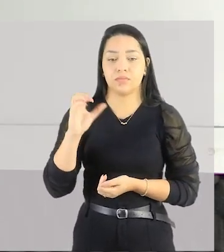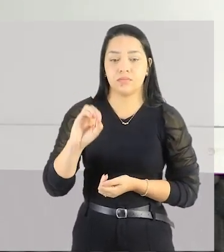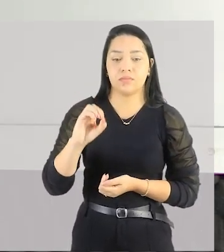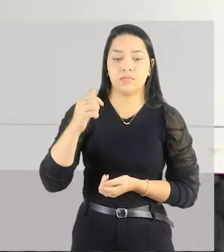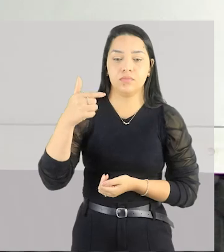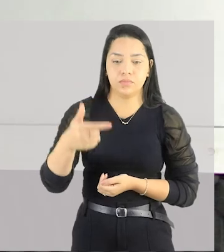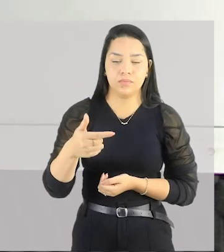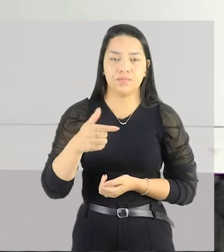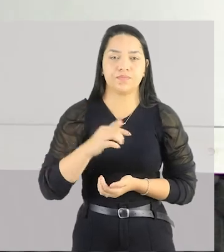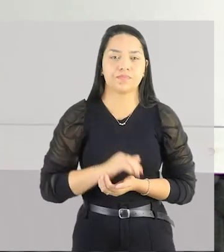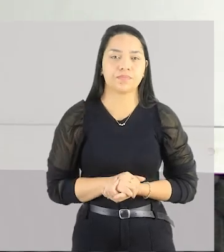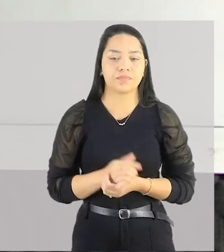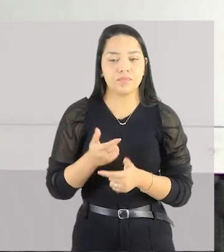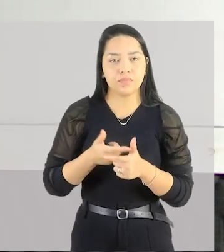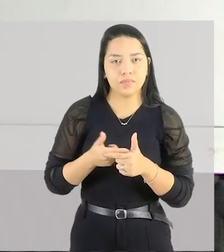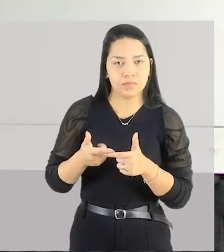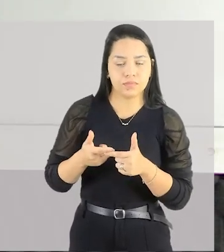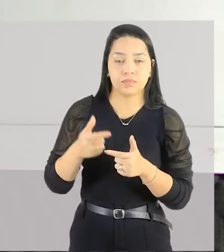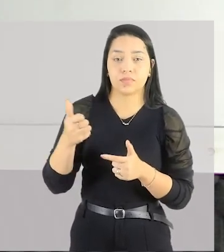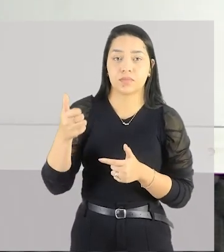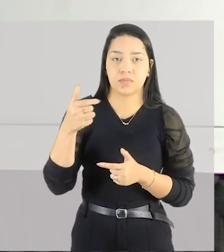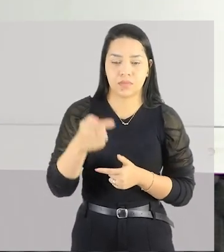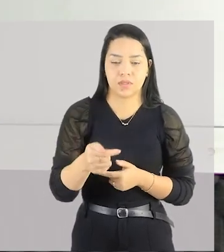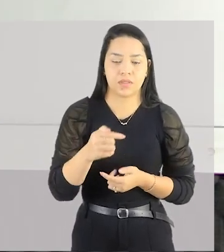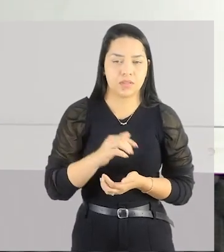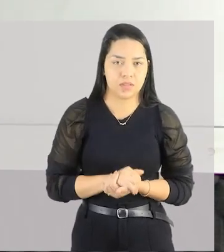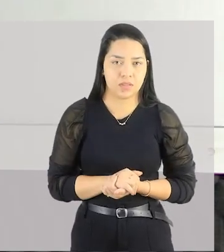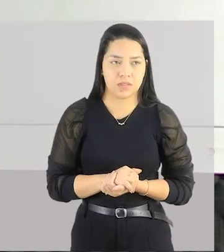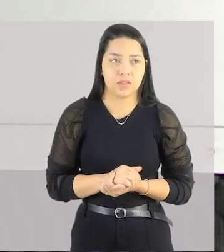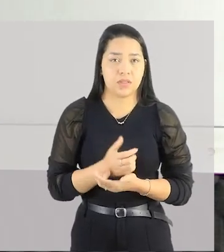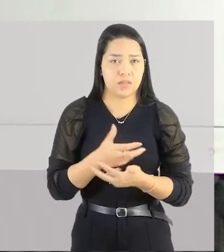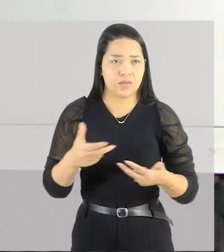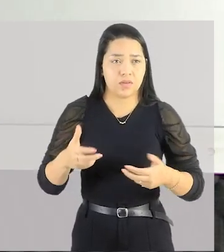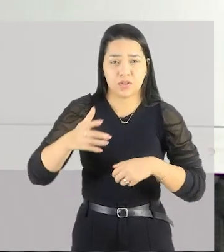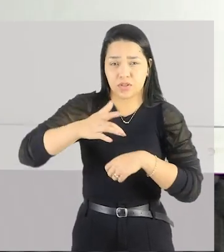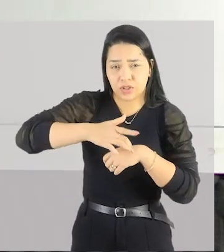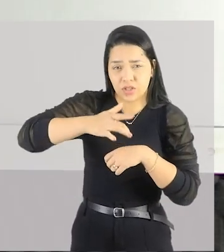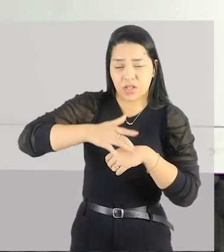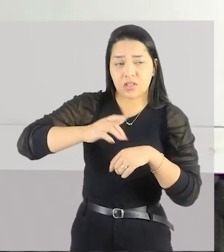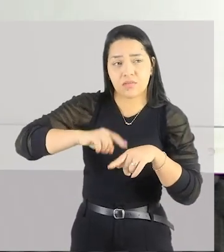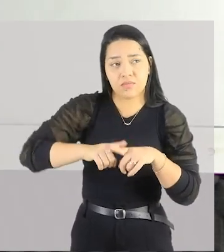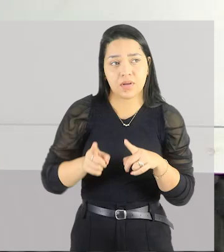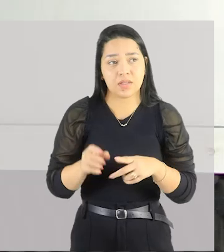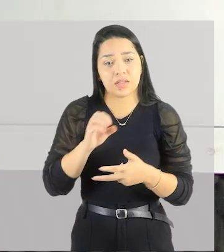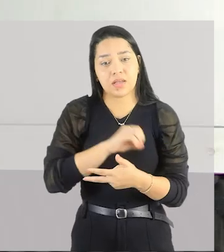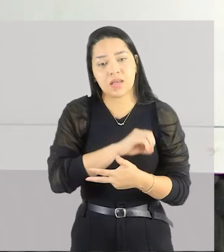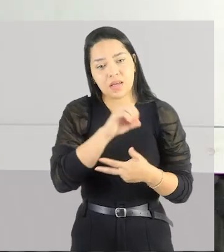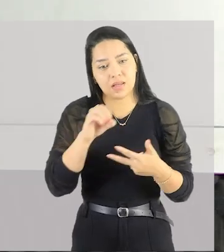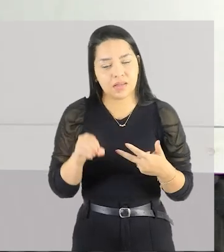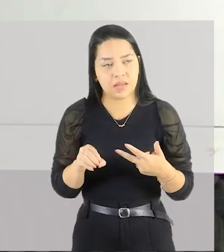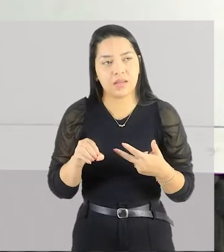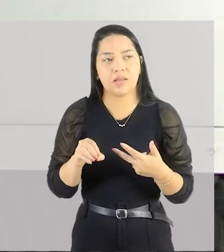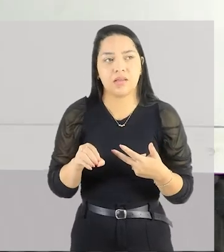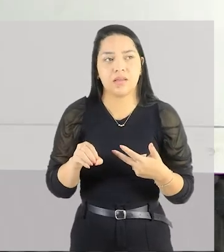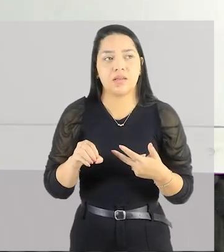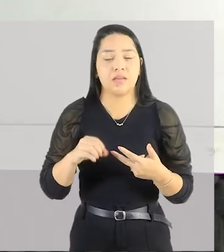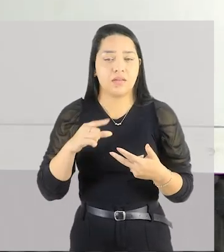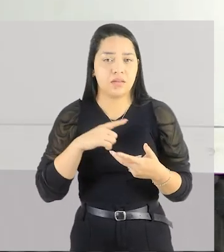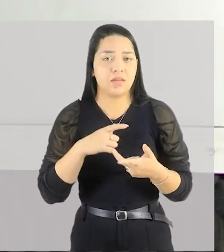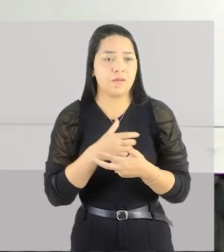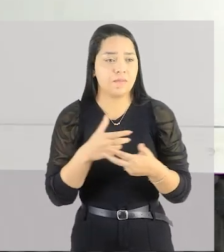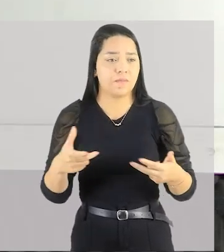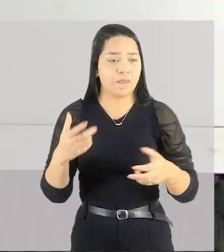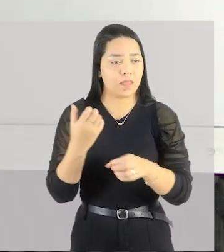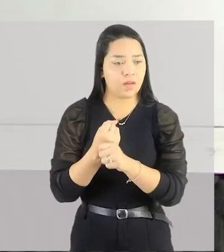102, né? 102 dividido para 17. Essas continhas são um pouco chatas, né? Mas é Enem, né, turma? O Enem realmente tem